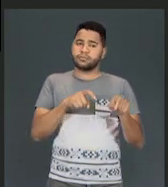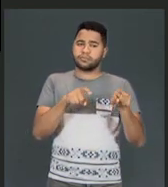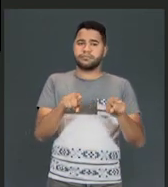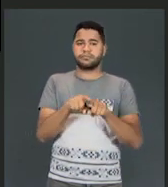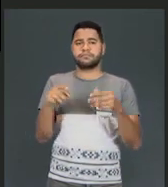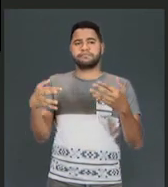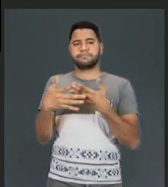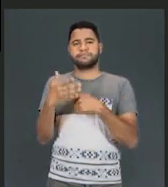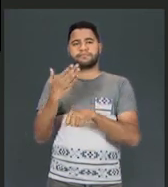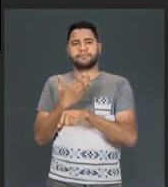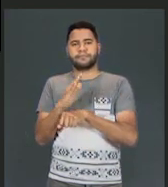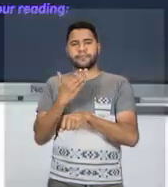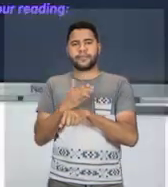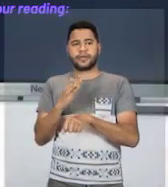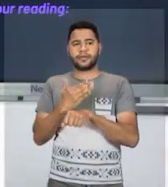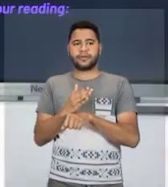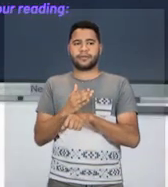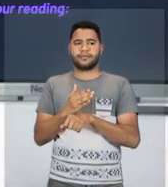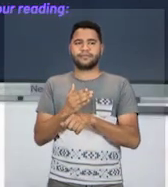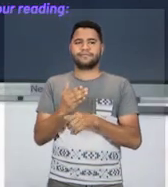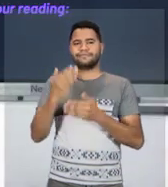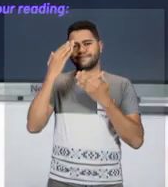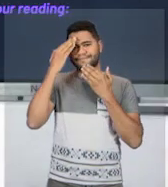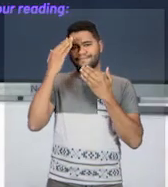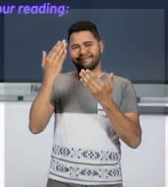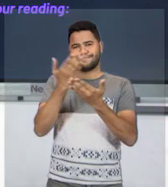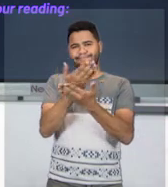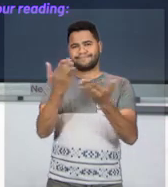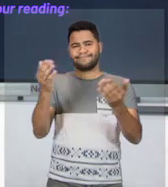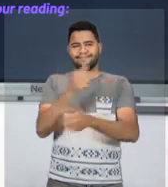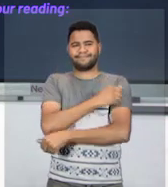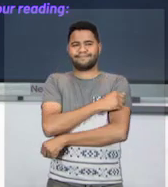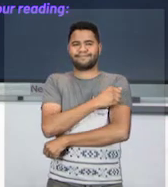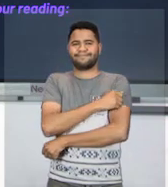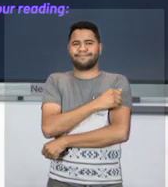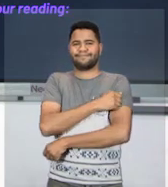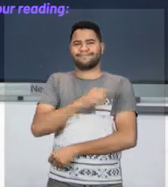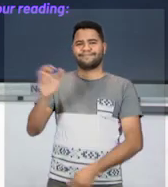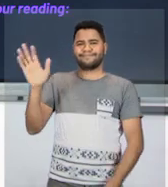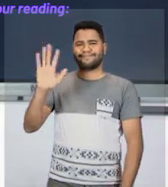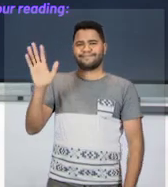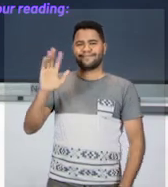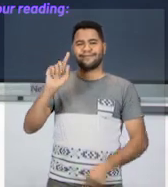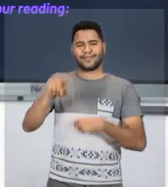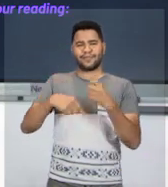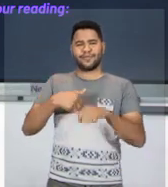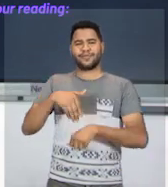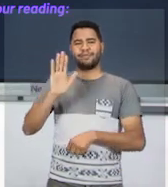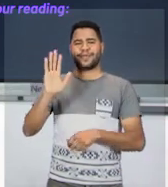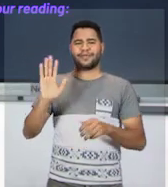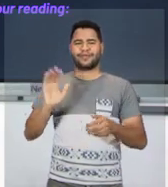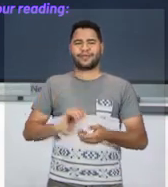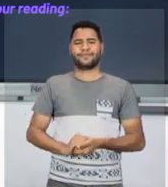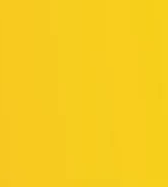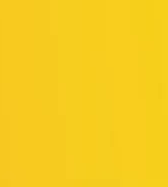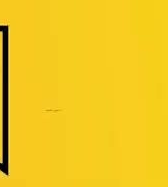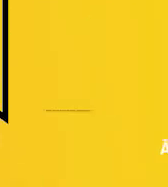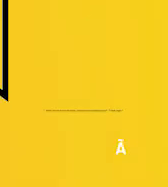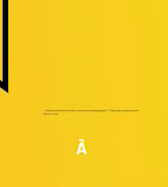para vocês praticarem vocabulário Thank you very much is true then Goodbye iOS 11